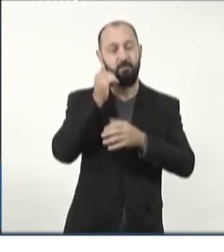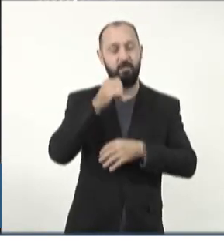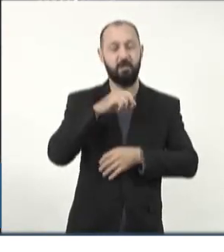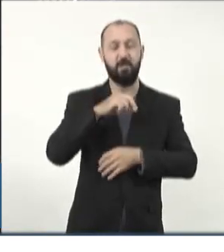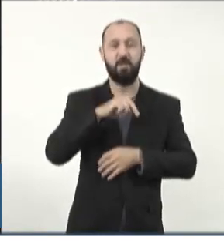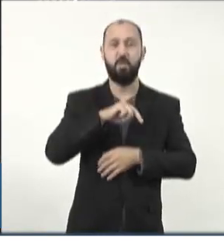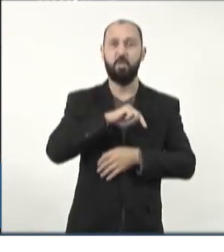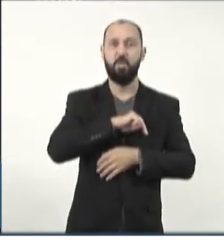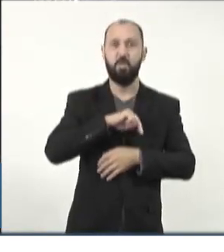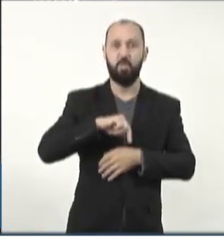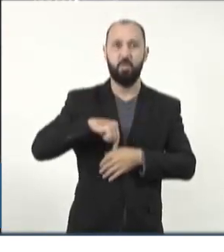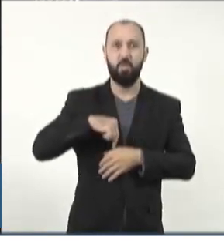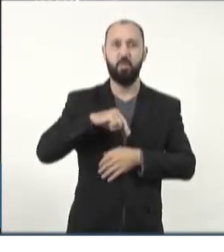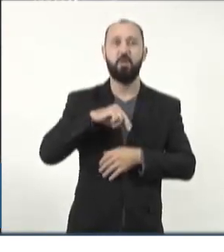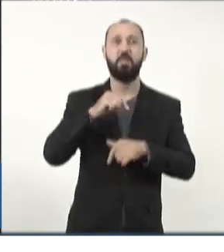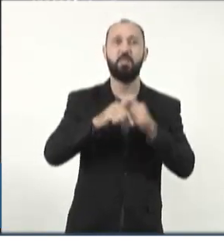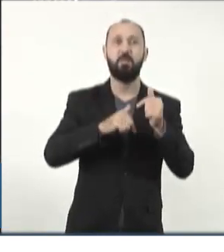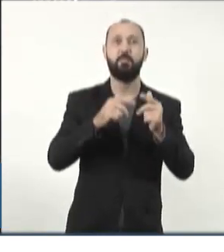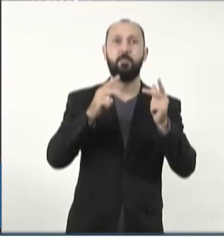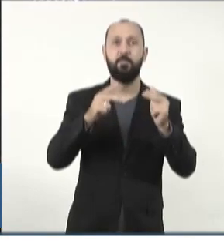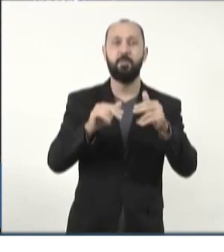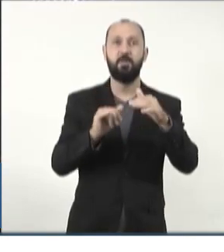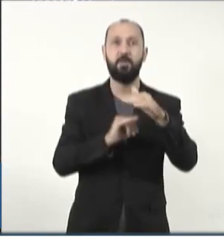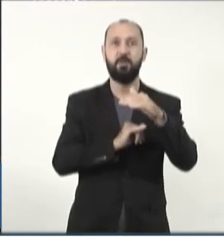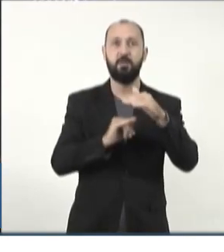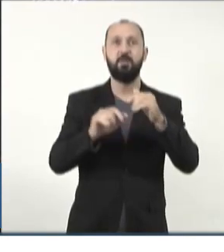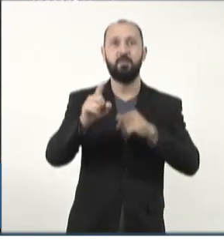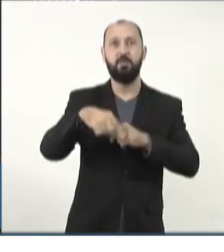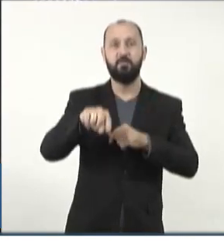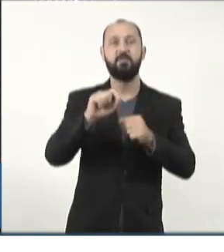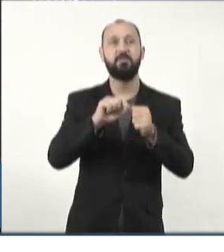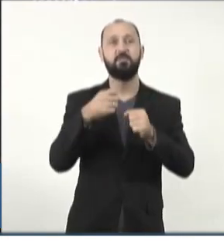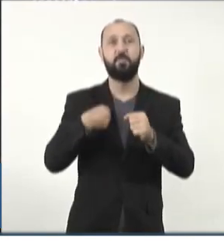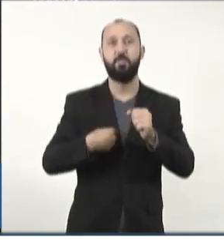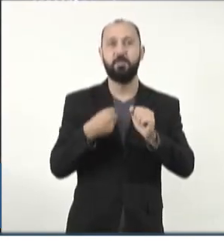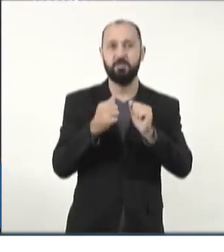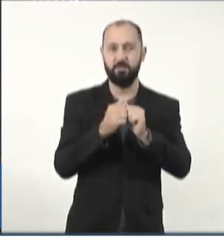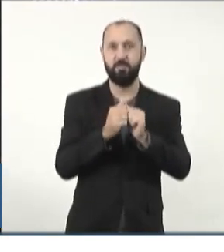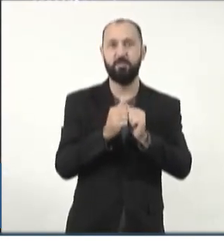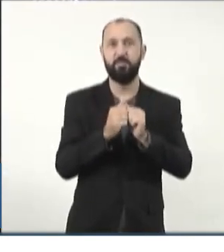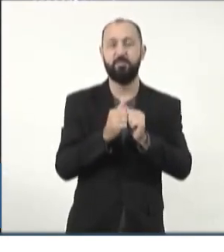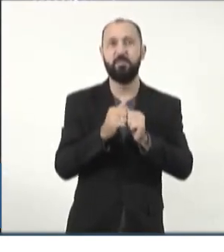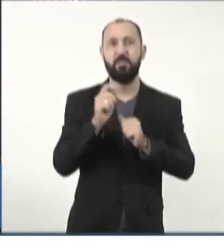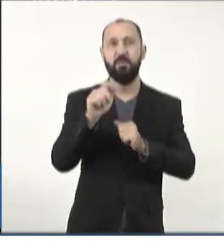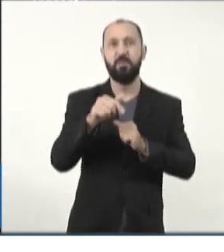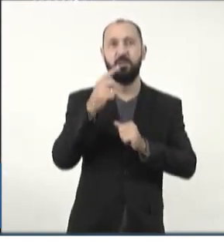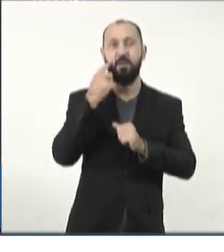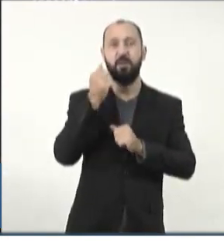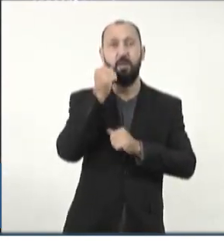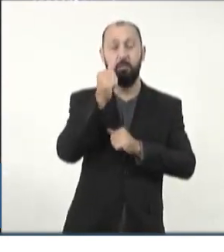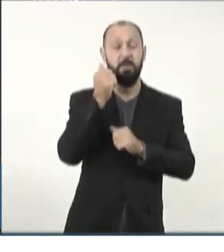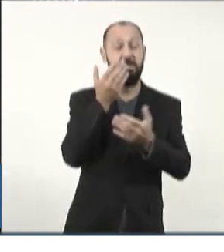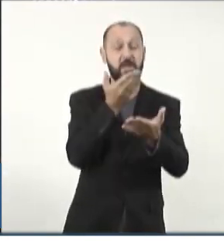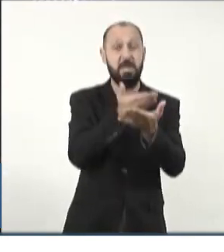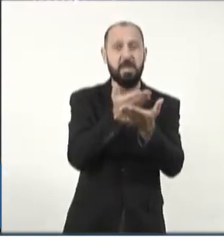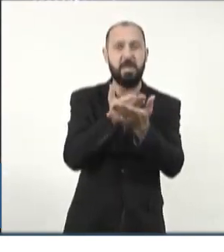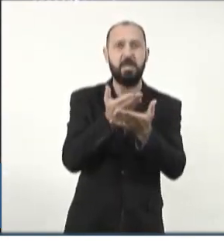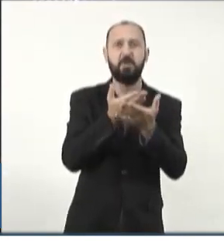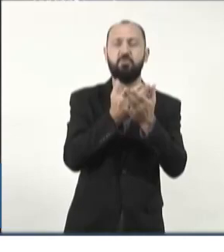nora, que também trabalha na mesma instituição que vocês fazem parte, ela é uma pessoa